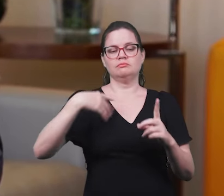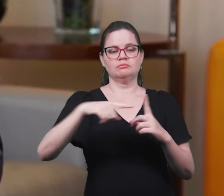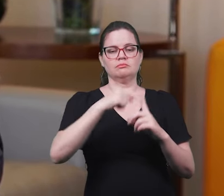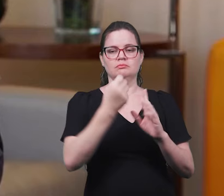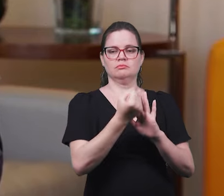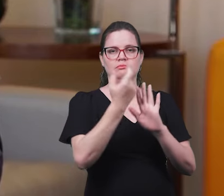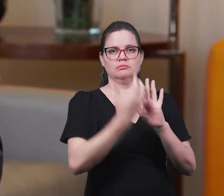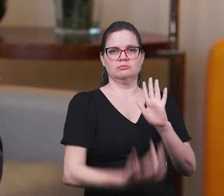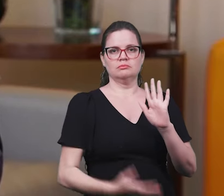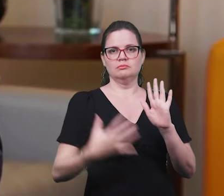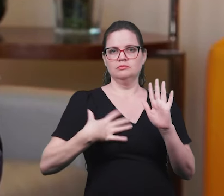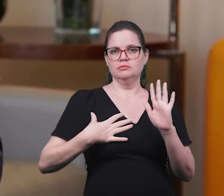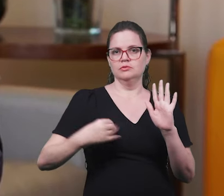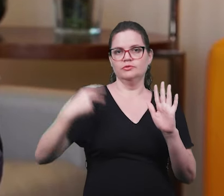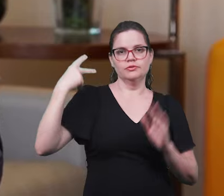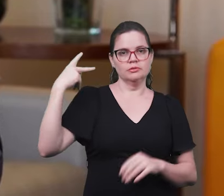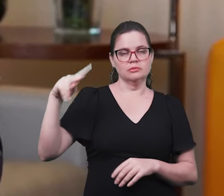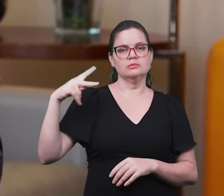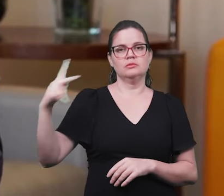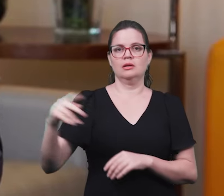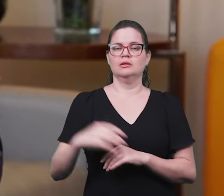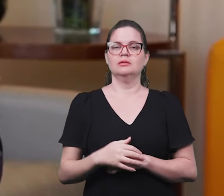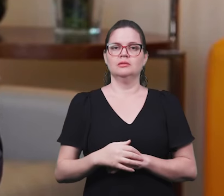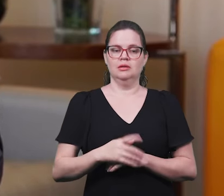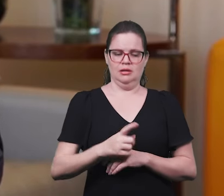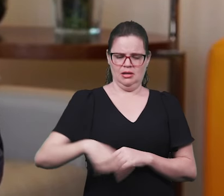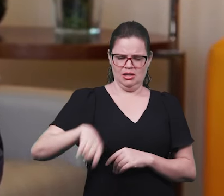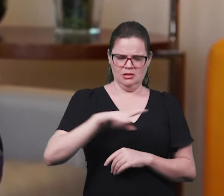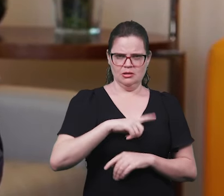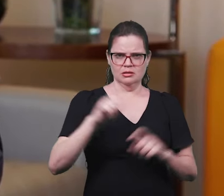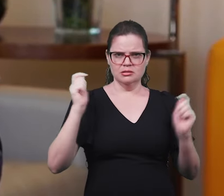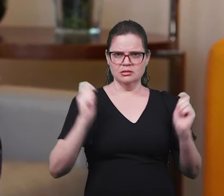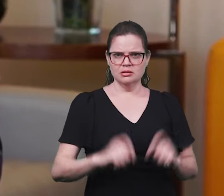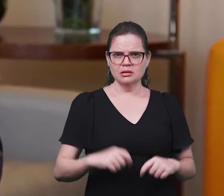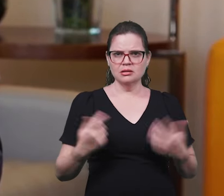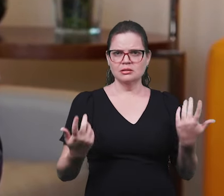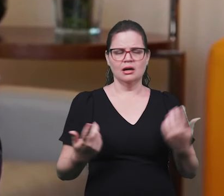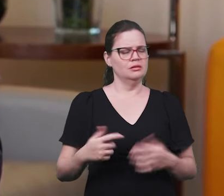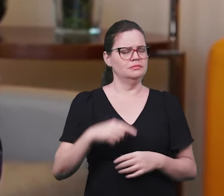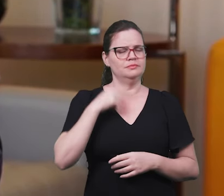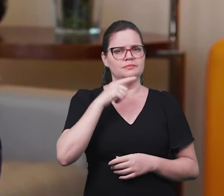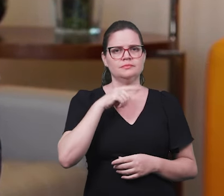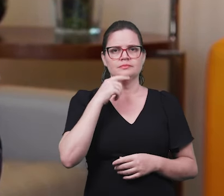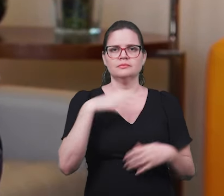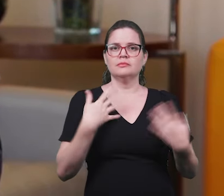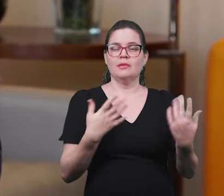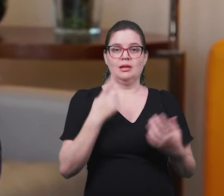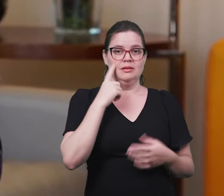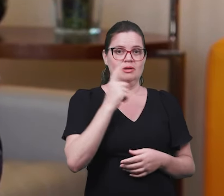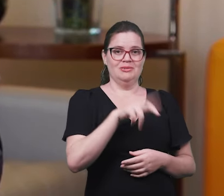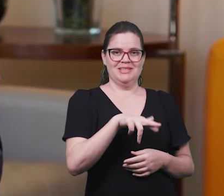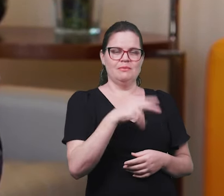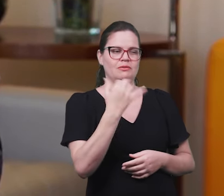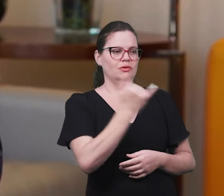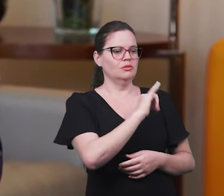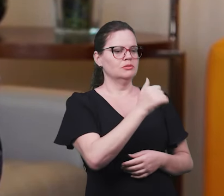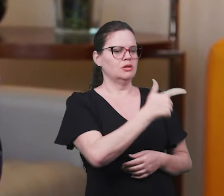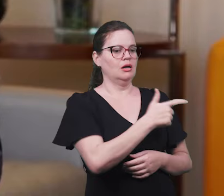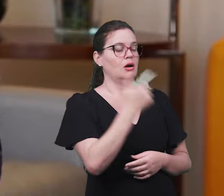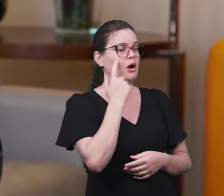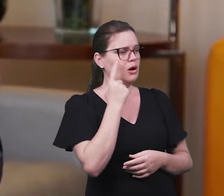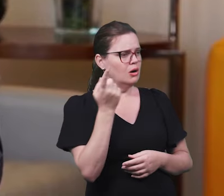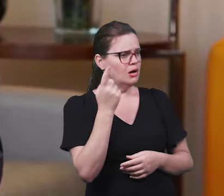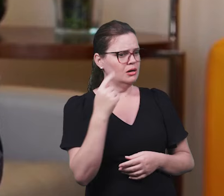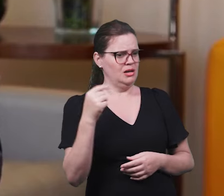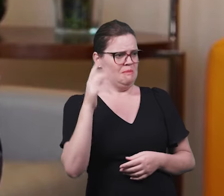filho. E isso é inalcançável aos olhos humanos. Então eles disseram a Jacó: olha, além de tudo isso que ele nos